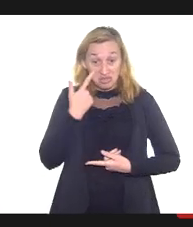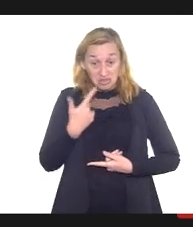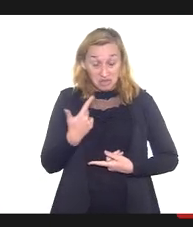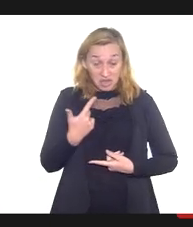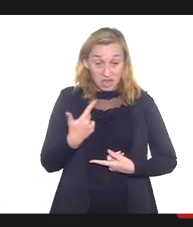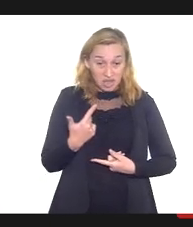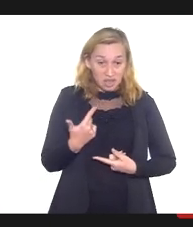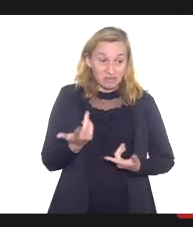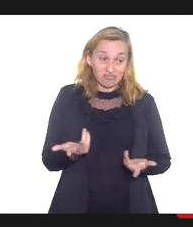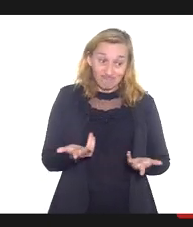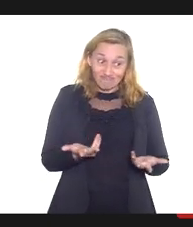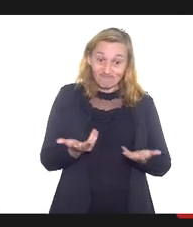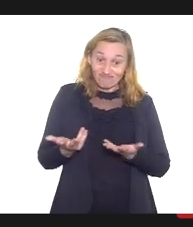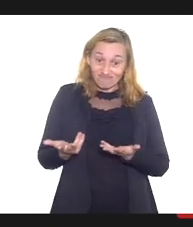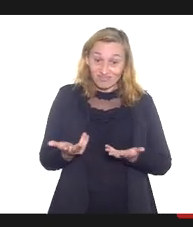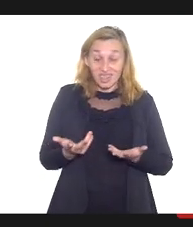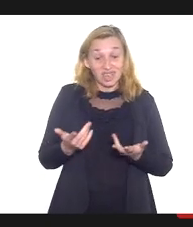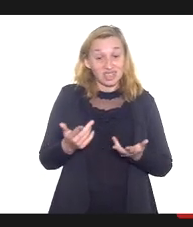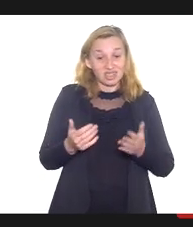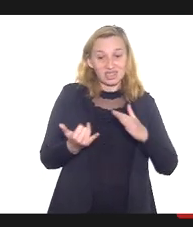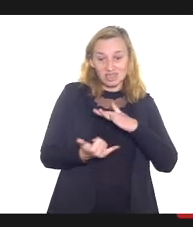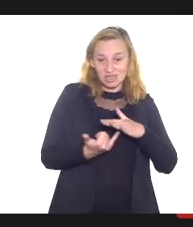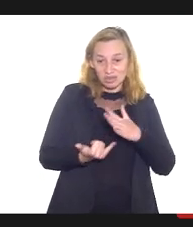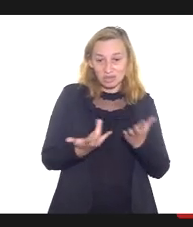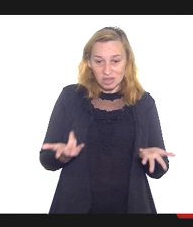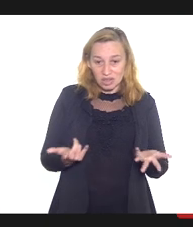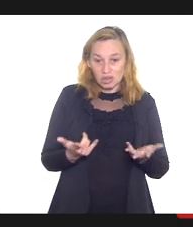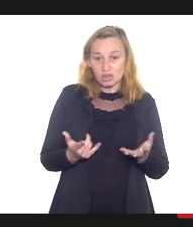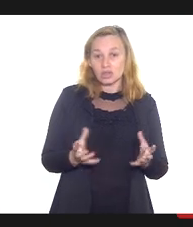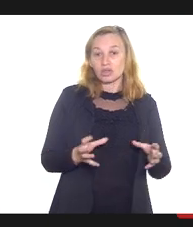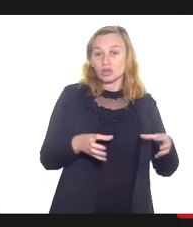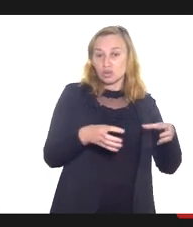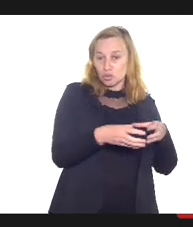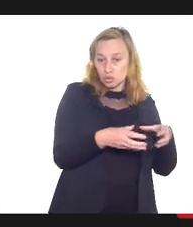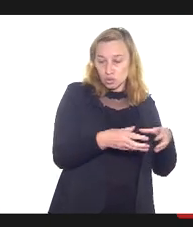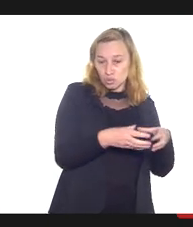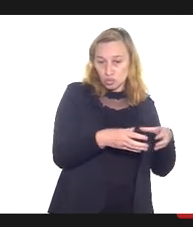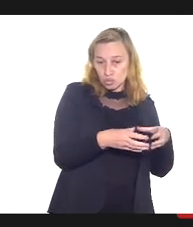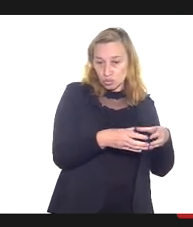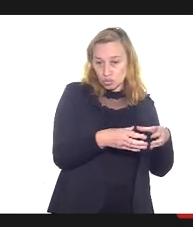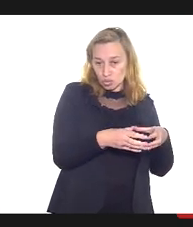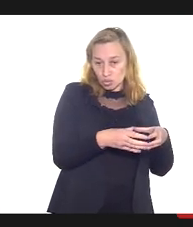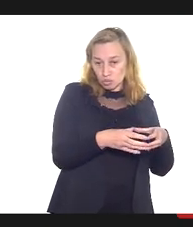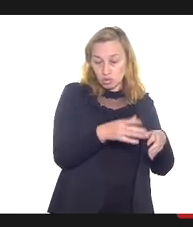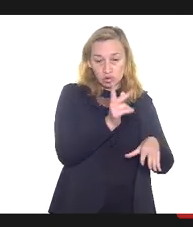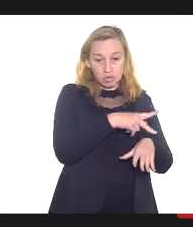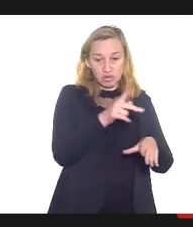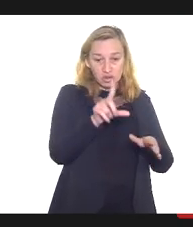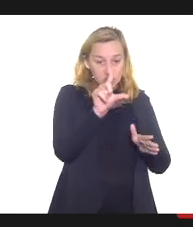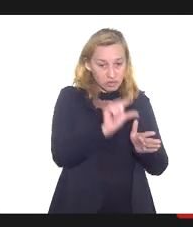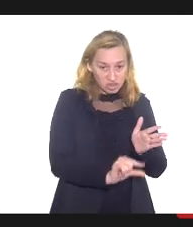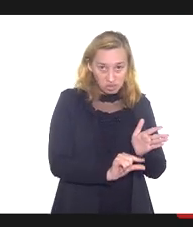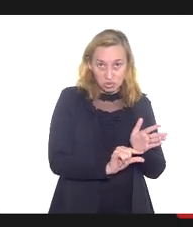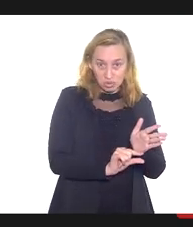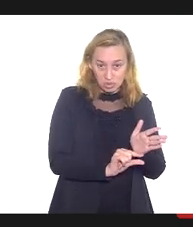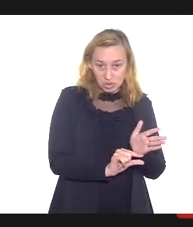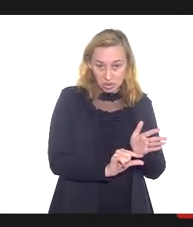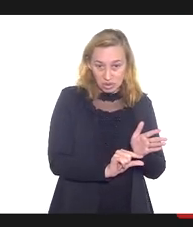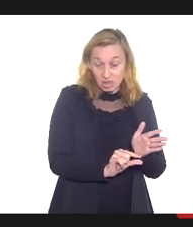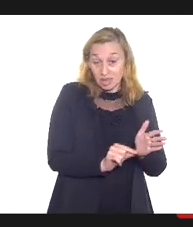nessas instituições. Né? Os quadros de educadores eles certamente serão reduzidos, uma vez